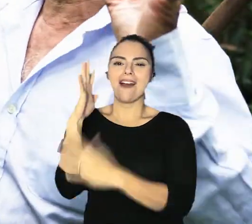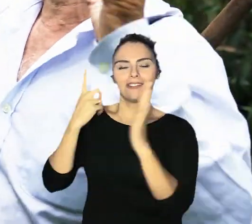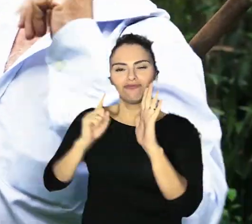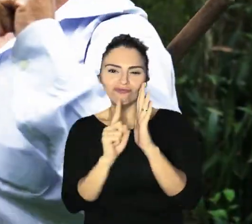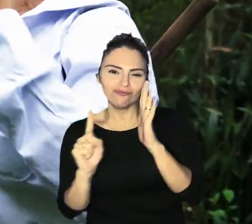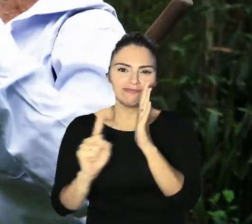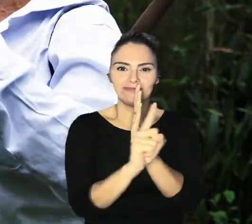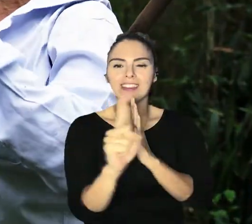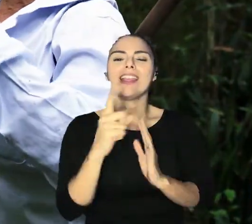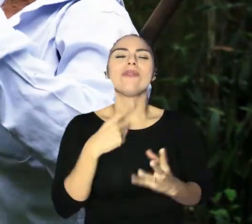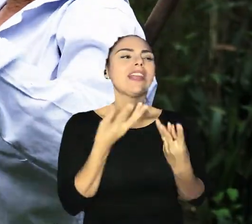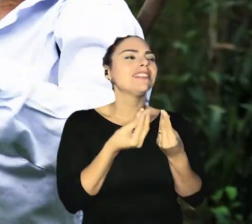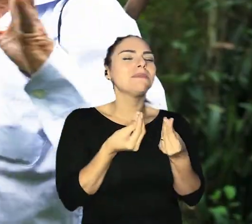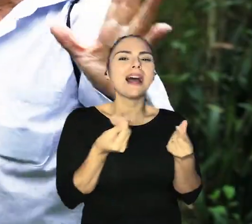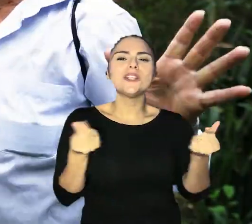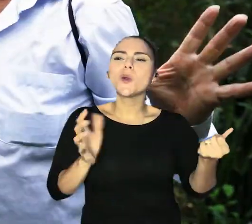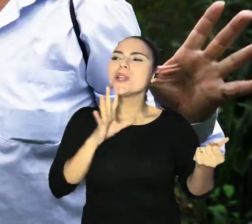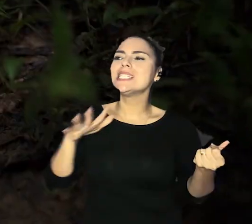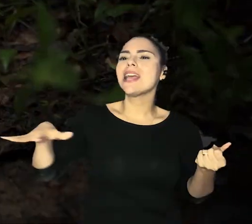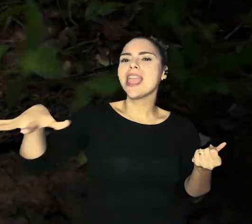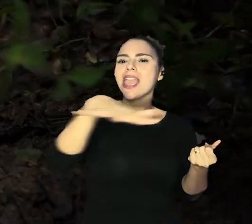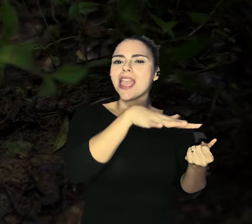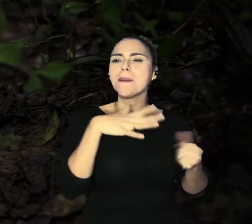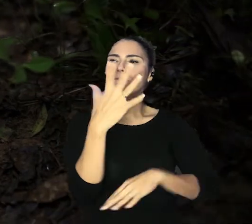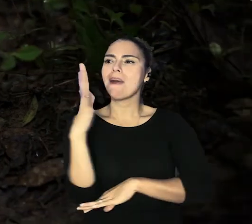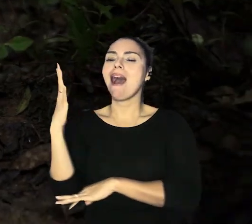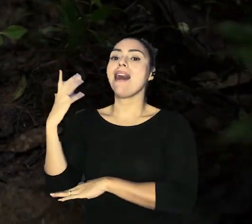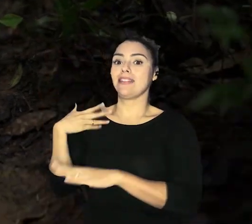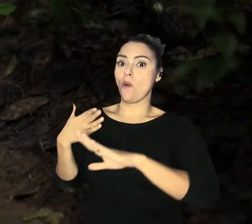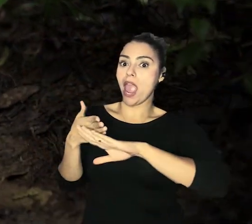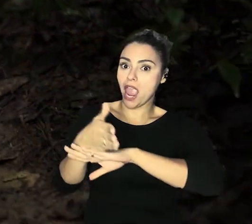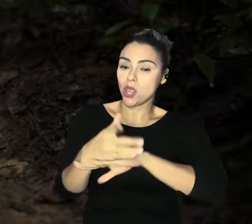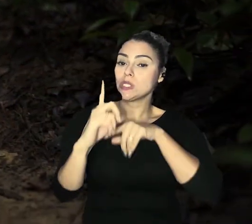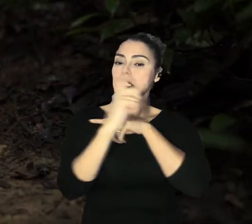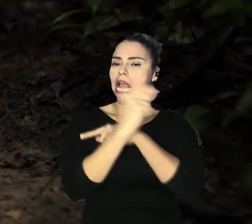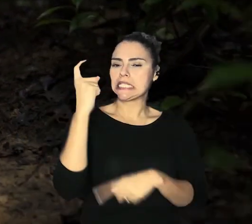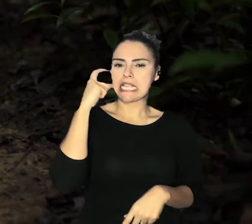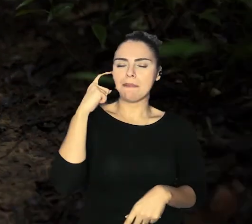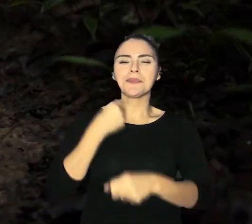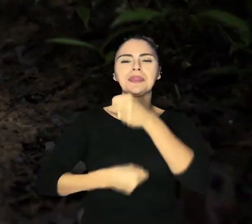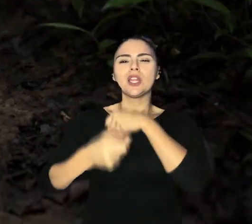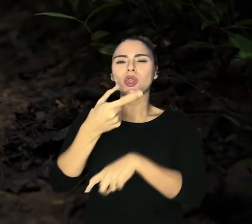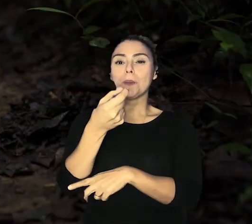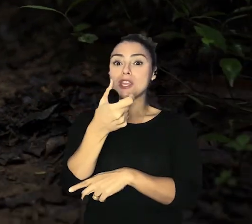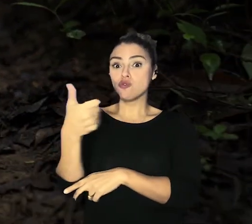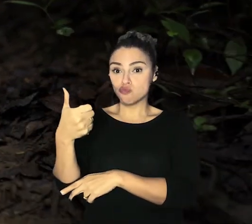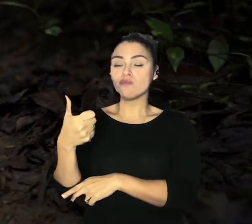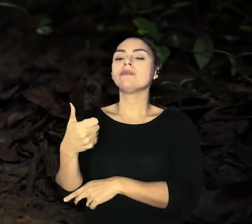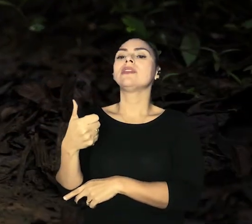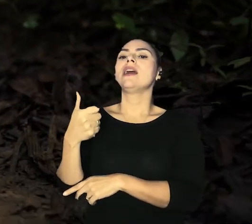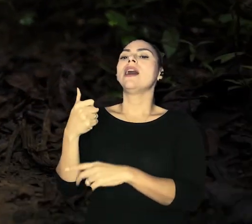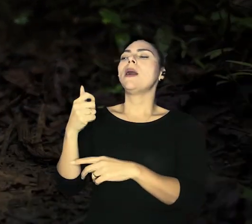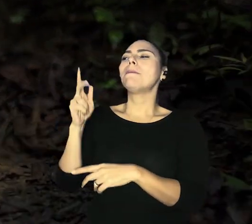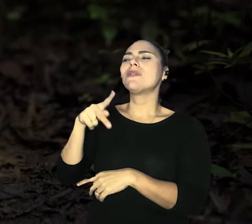uma sensibilidade de conhecer a natureza, de conhecer o mato, de saber entrar e saber sair. 2001, chegou uma professora aqui